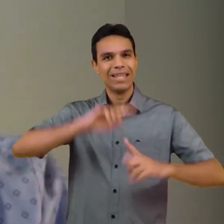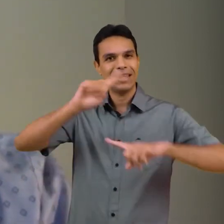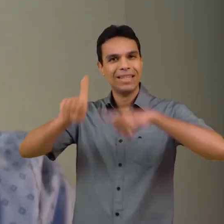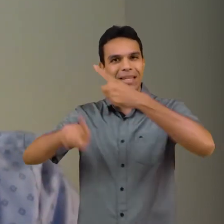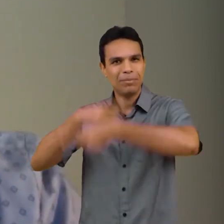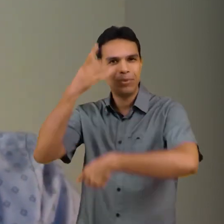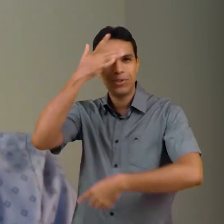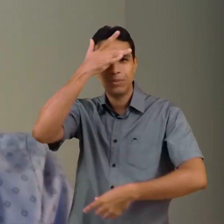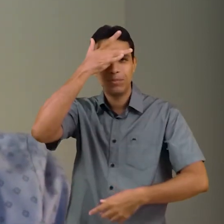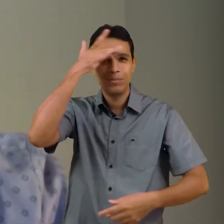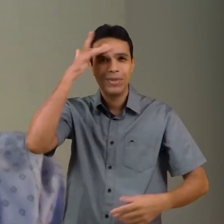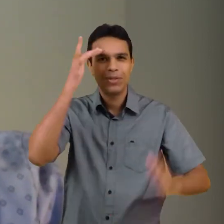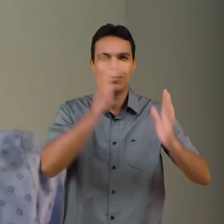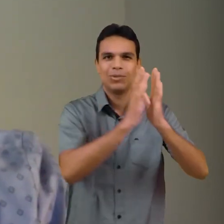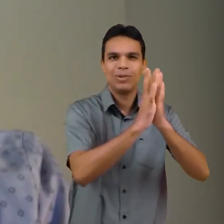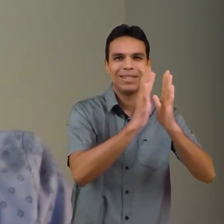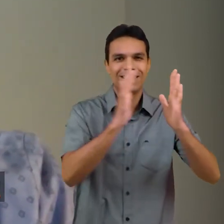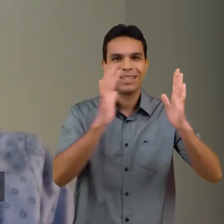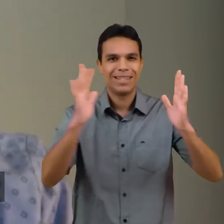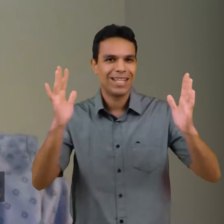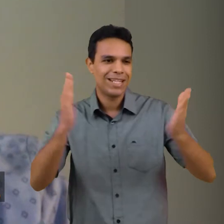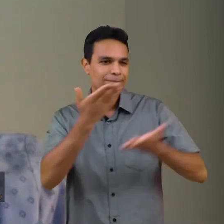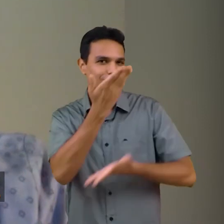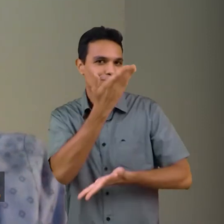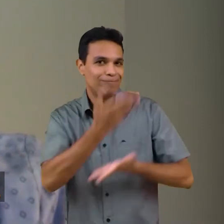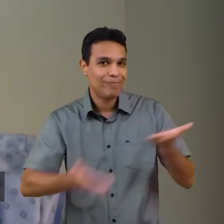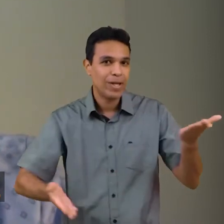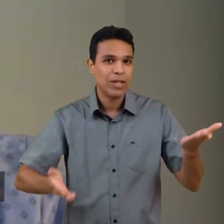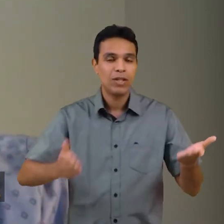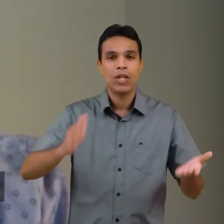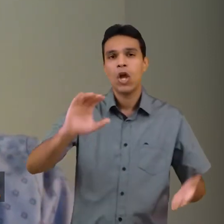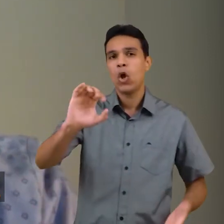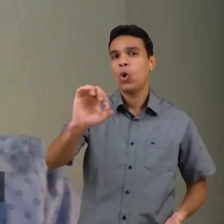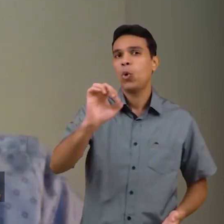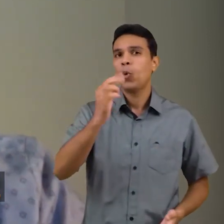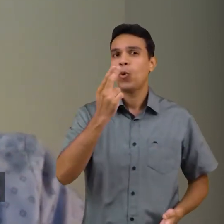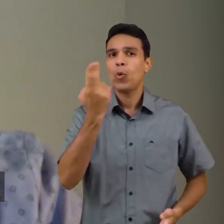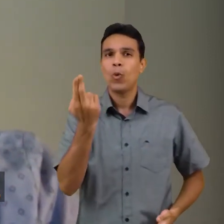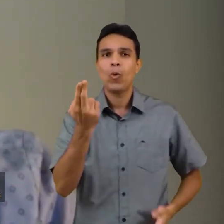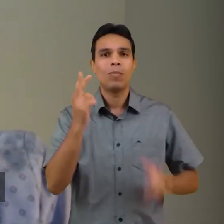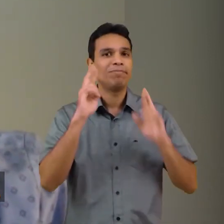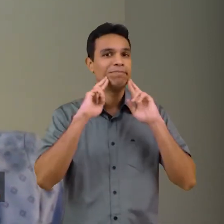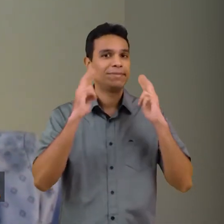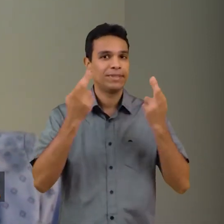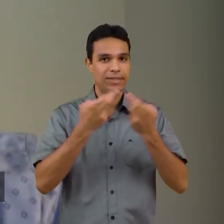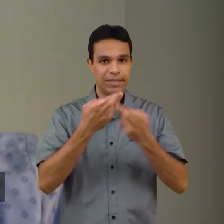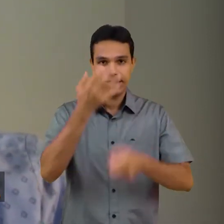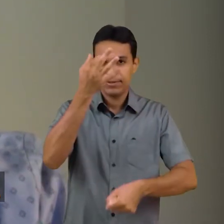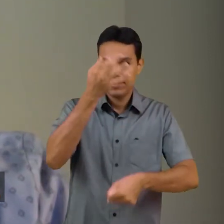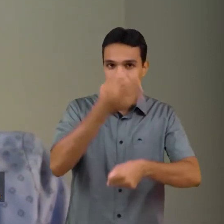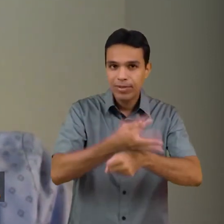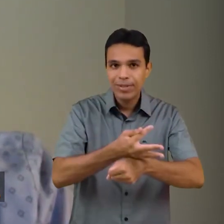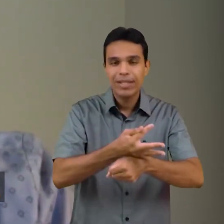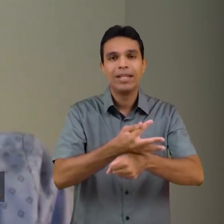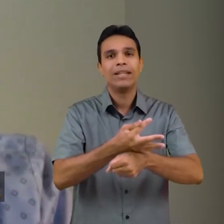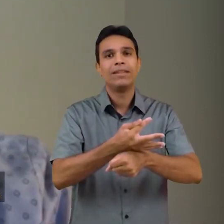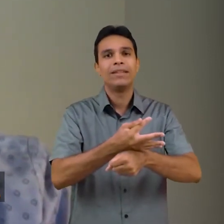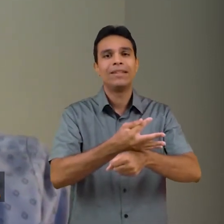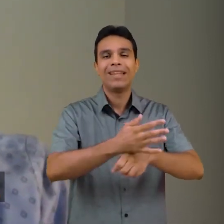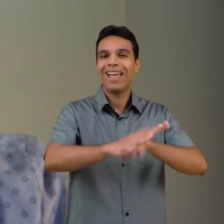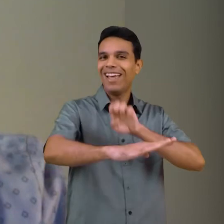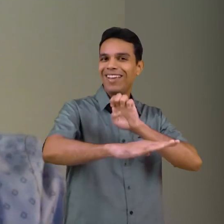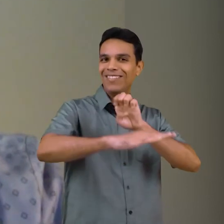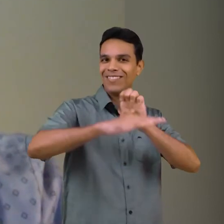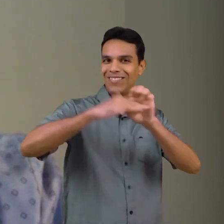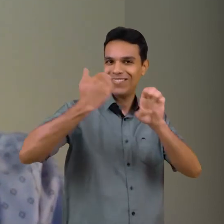depois, enfim, por terem perdido algum trecho da aula, ou mesmo naquele dia não ter podido